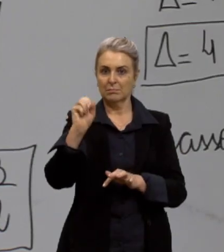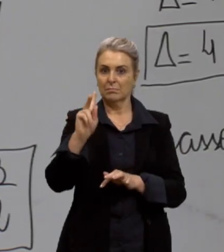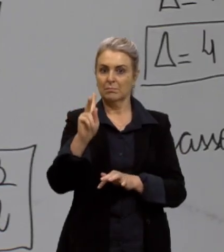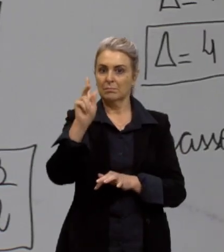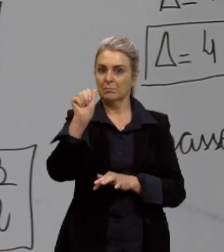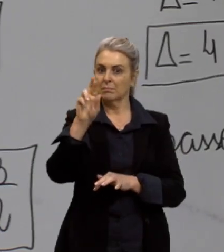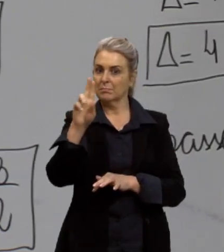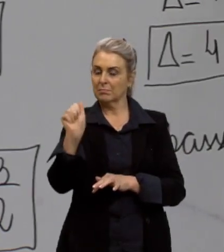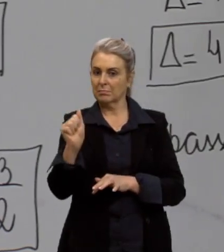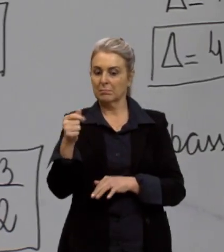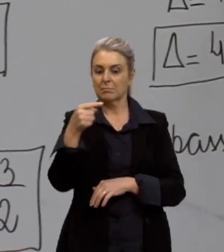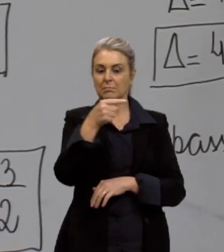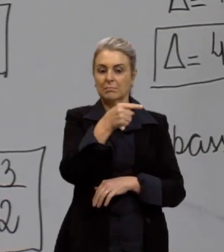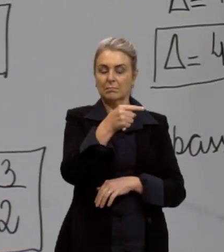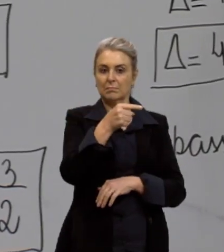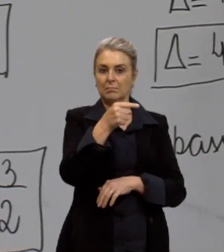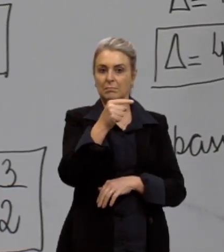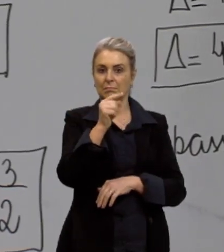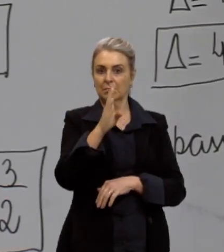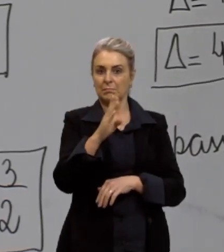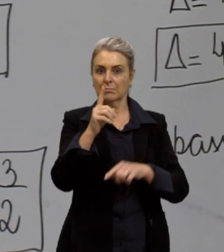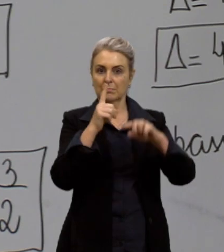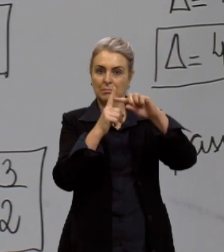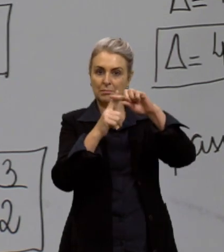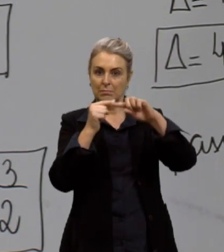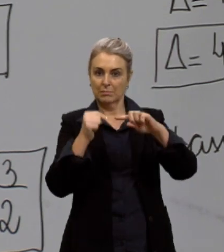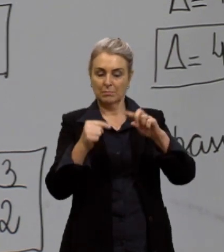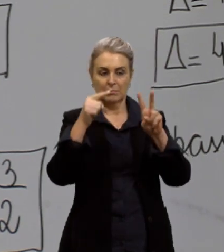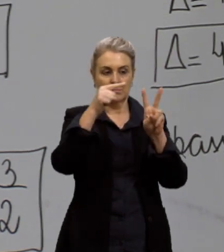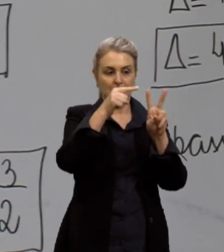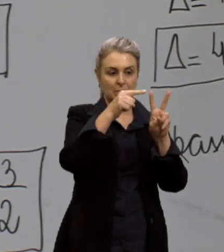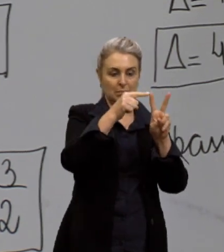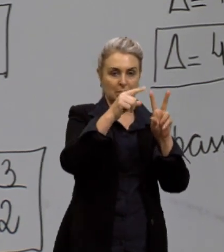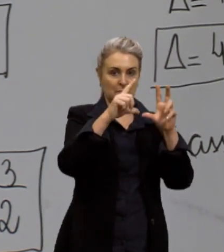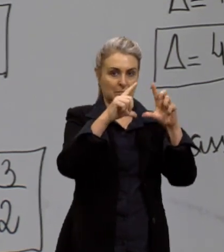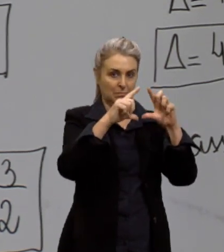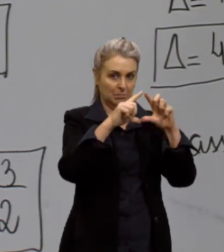Menos b, mais ou menos a raiz do delta,